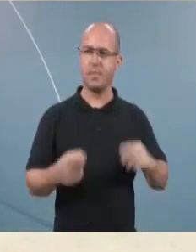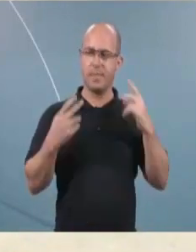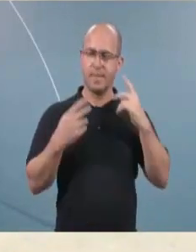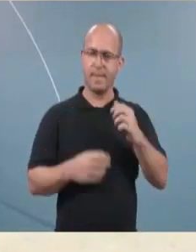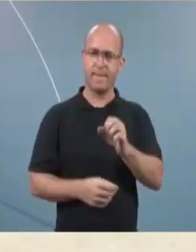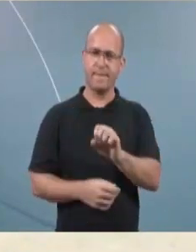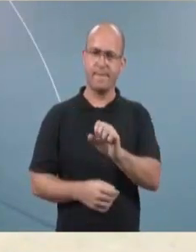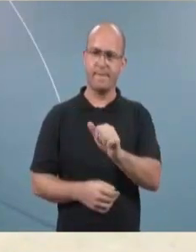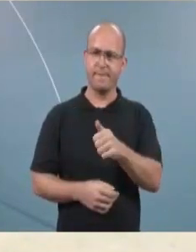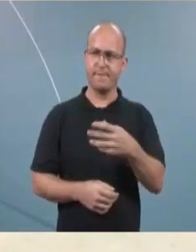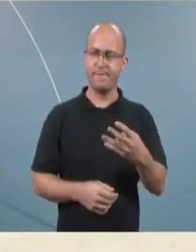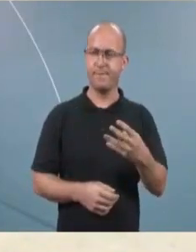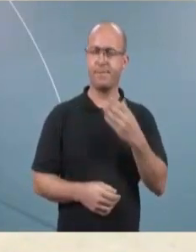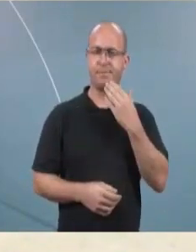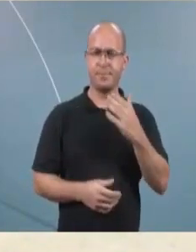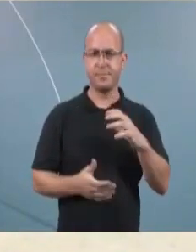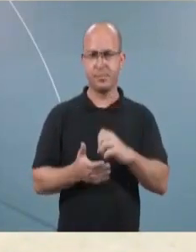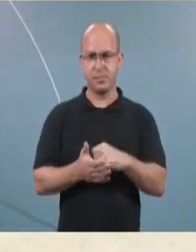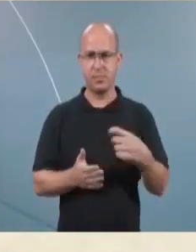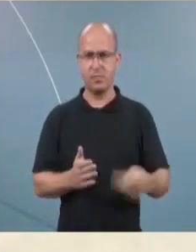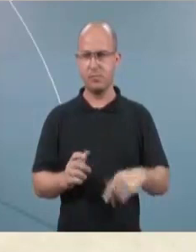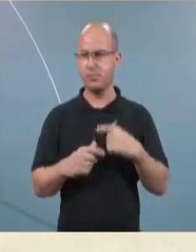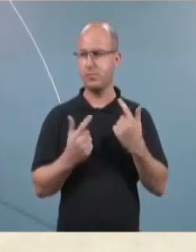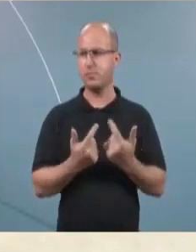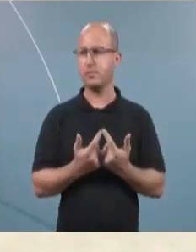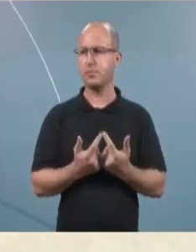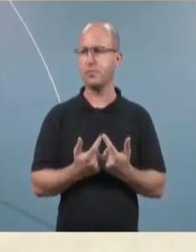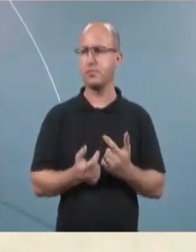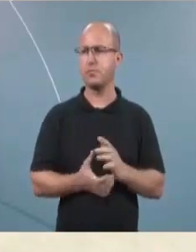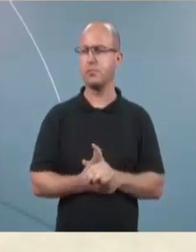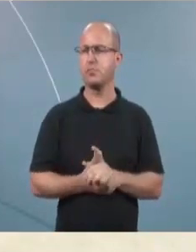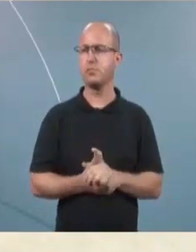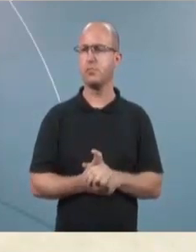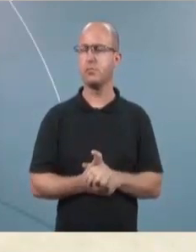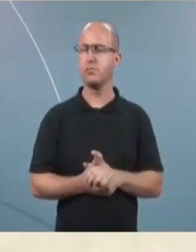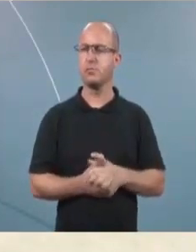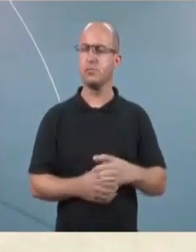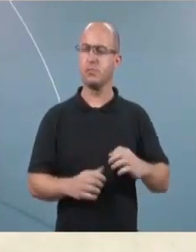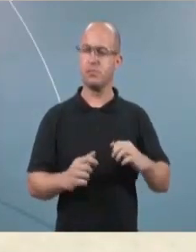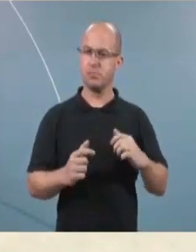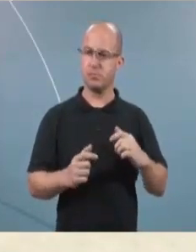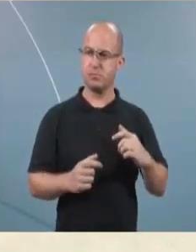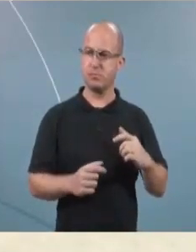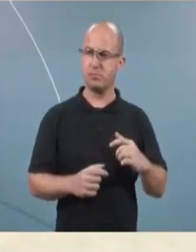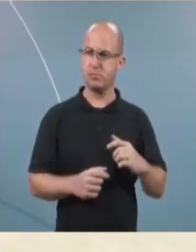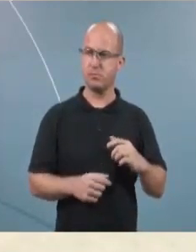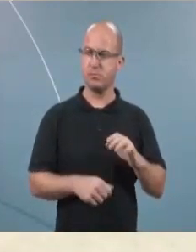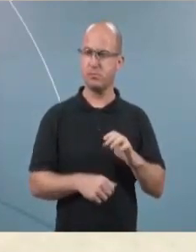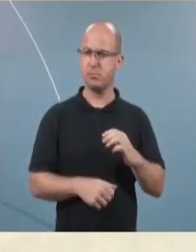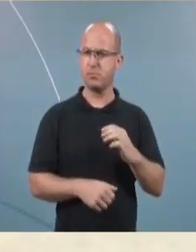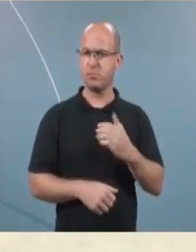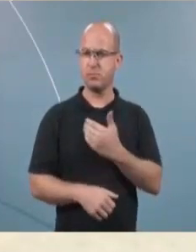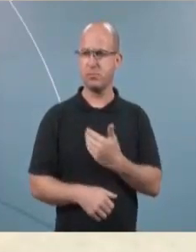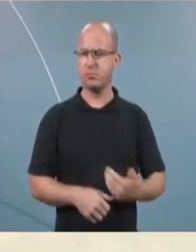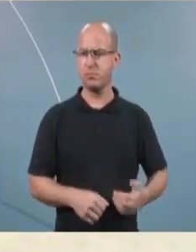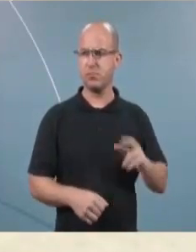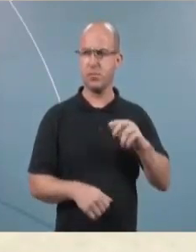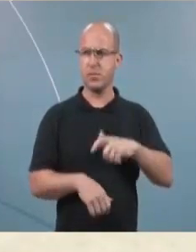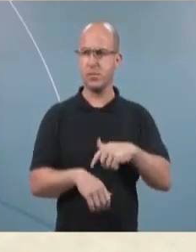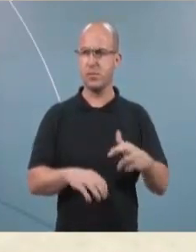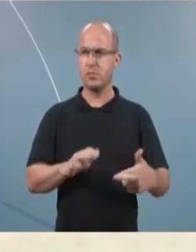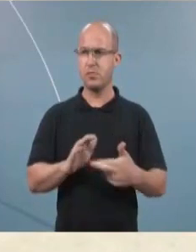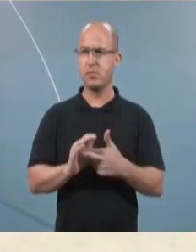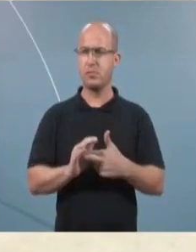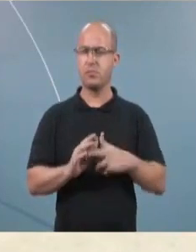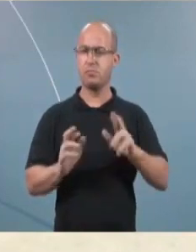181/2022 que requer que seja registrado nos anais dessa casa solicitação da presidência da Assembleia Legislativa do Estado do Rio Grande do Norte na forma regimental para que seja